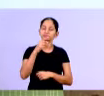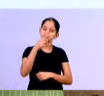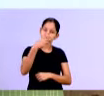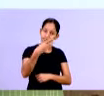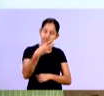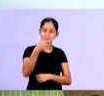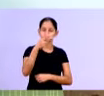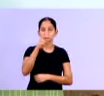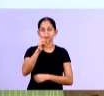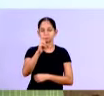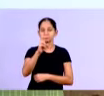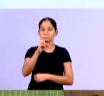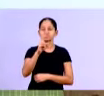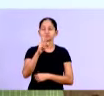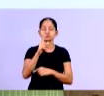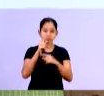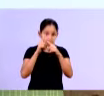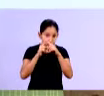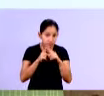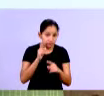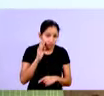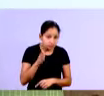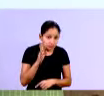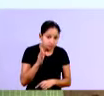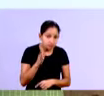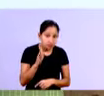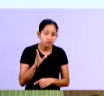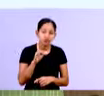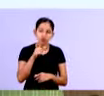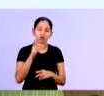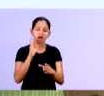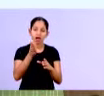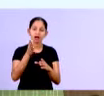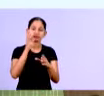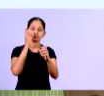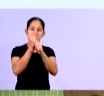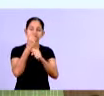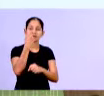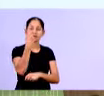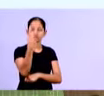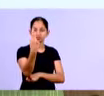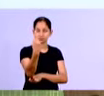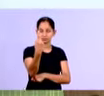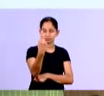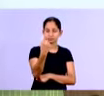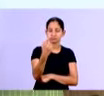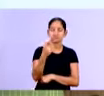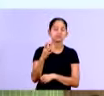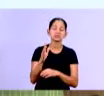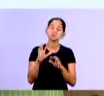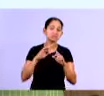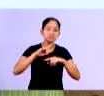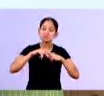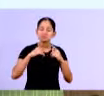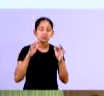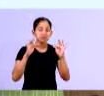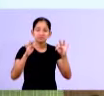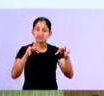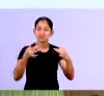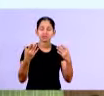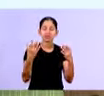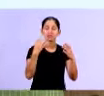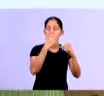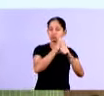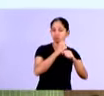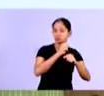35. Multiplicou vezes 35, já soma mais 1. E o resultado que somou dessa soma mais